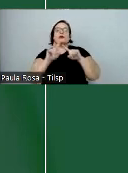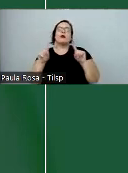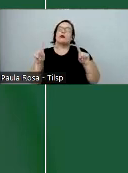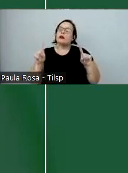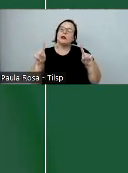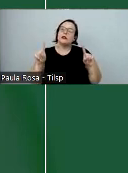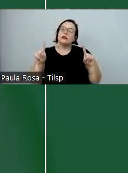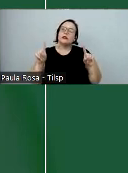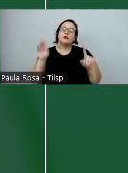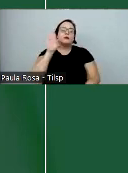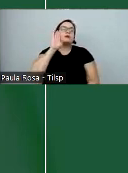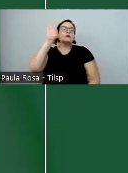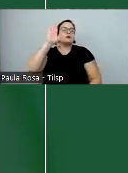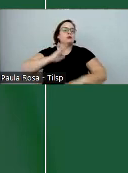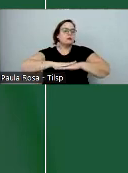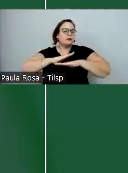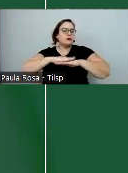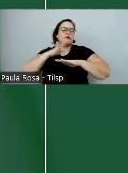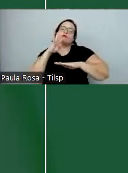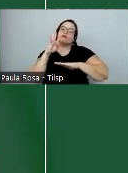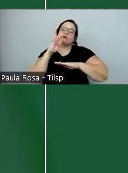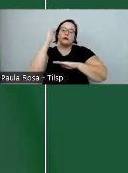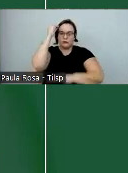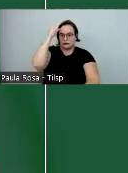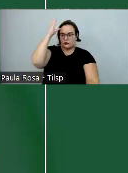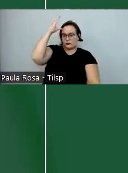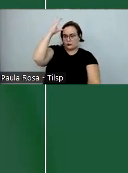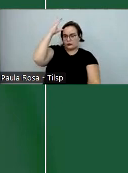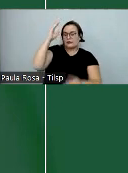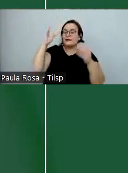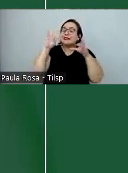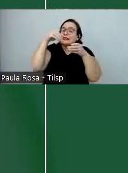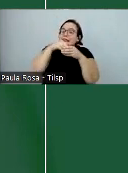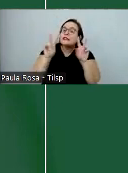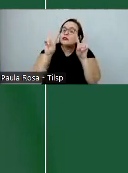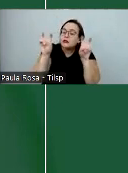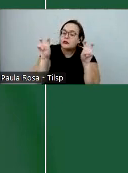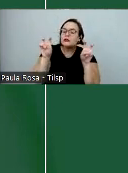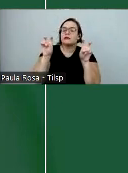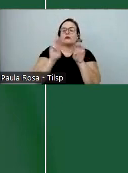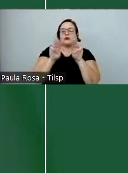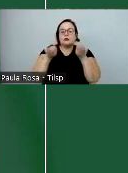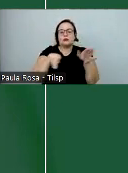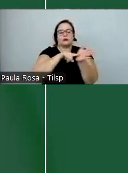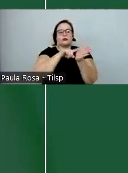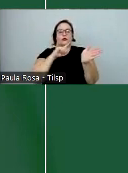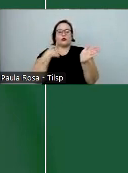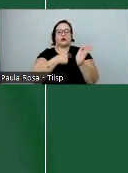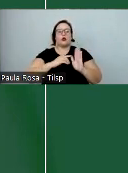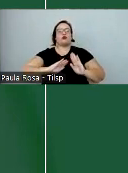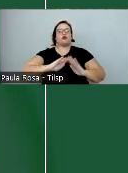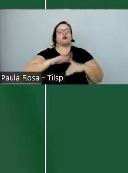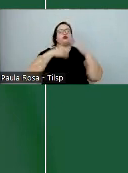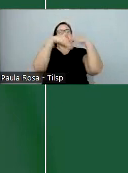sua produção de conhecimento em termos de museologia então nós temos uma museologia considerada avançada no sentido de que pensamos